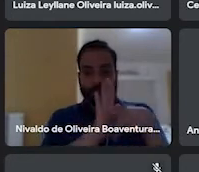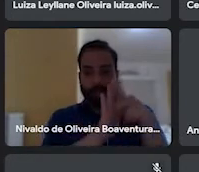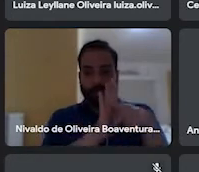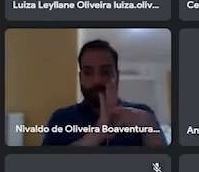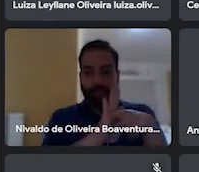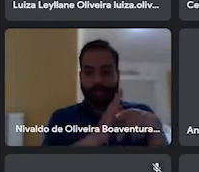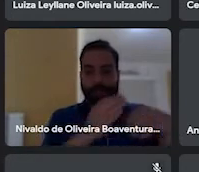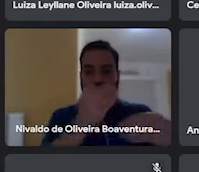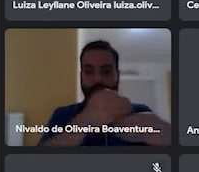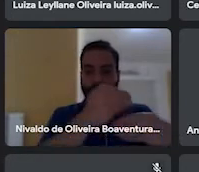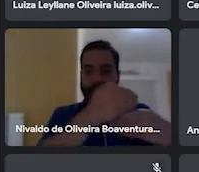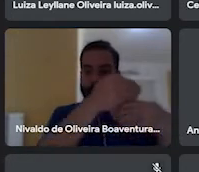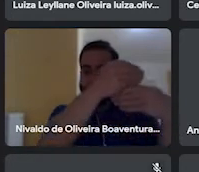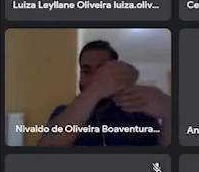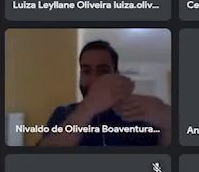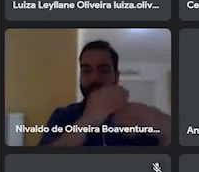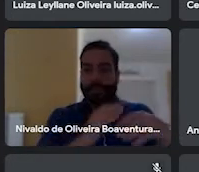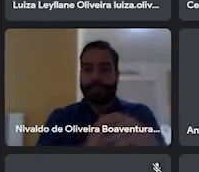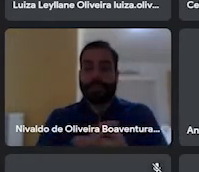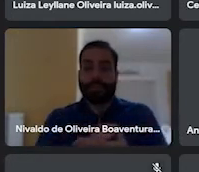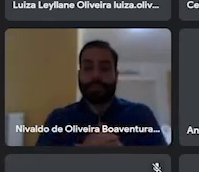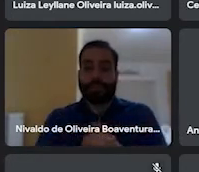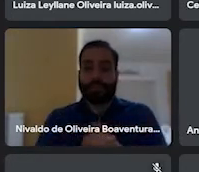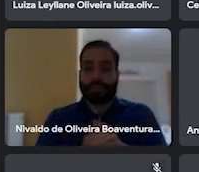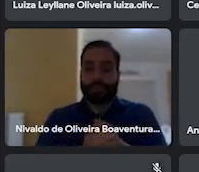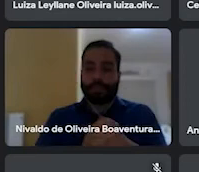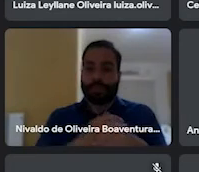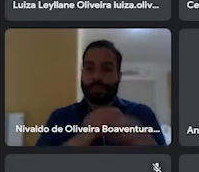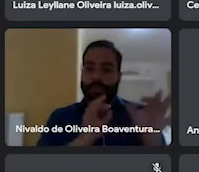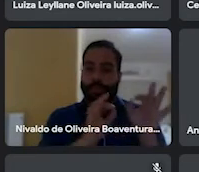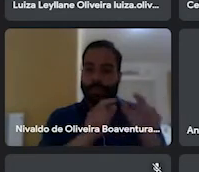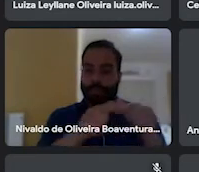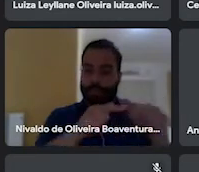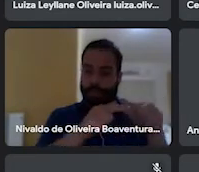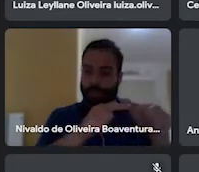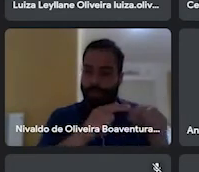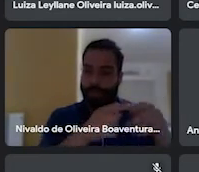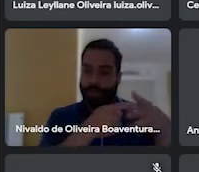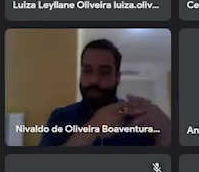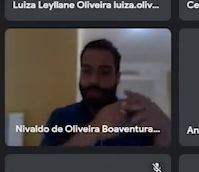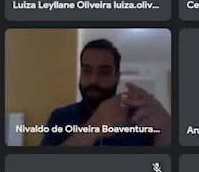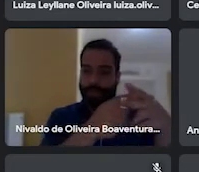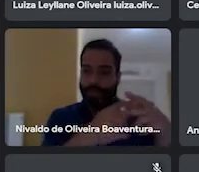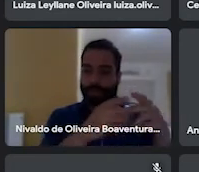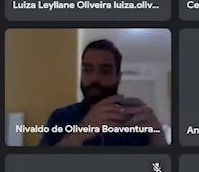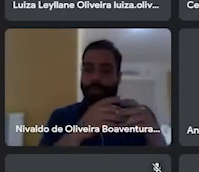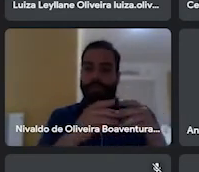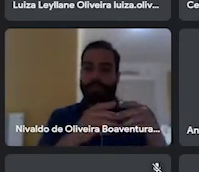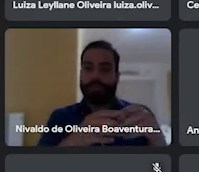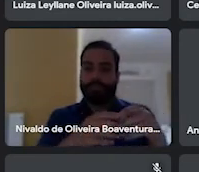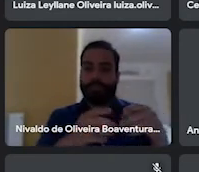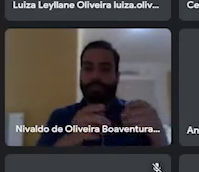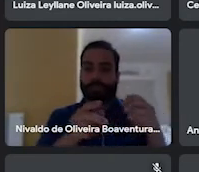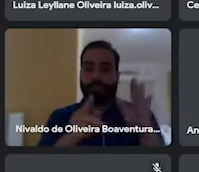montagem, operação e manutenção das instalações elétricas,